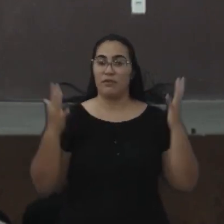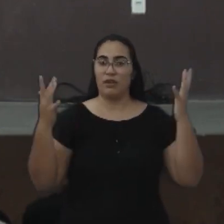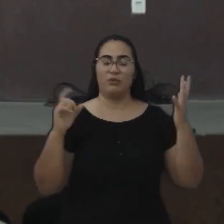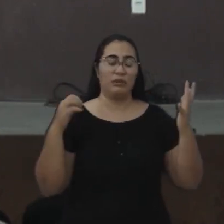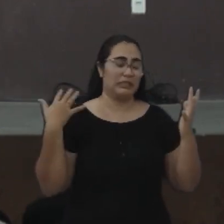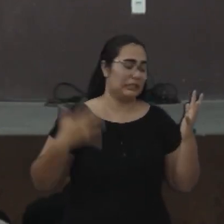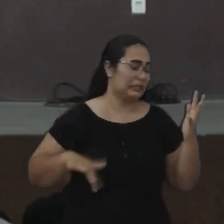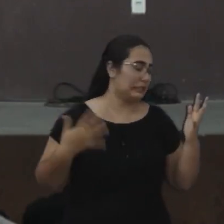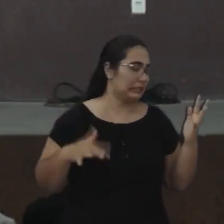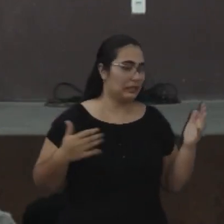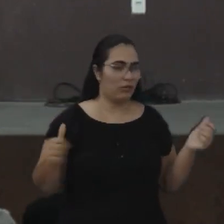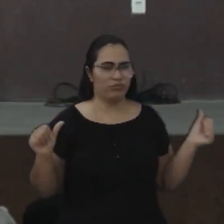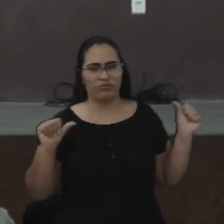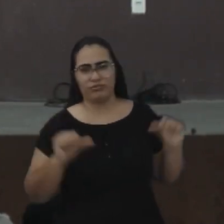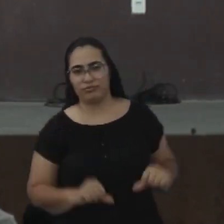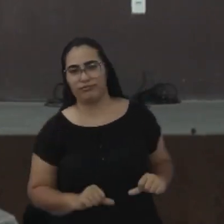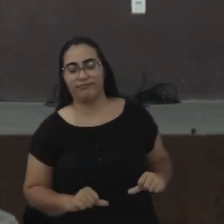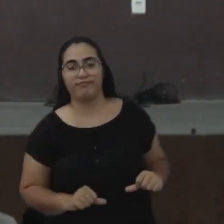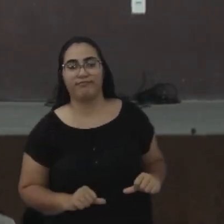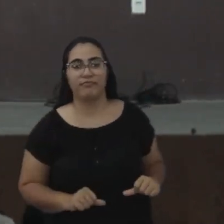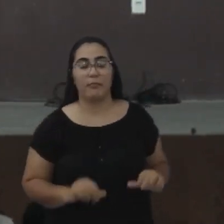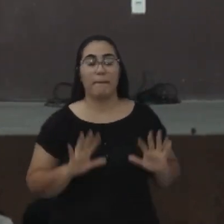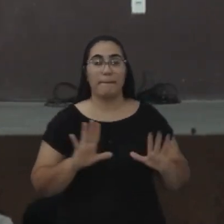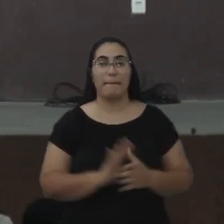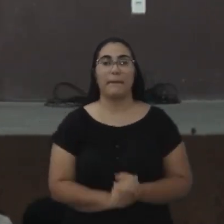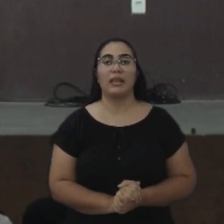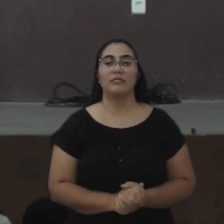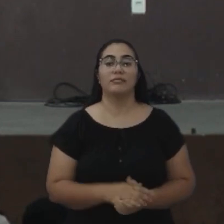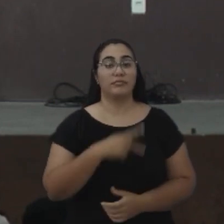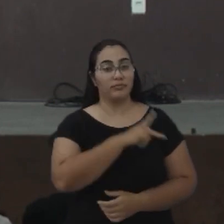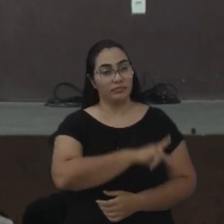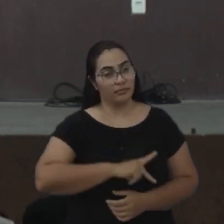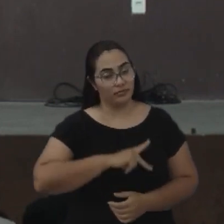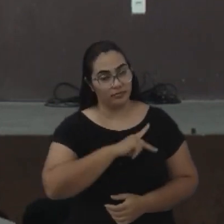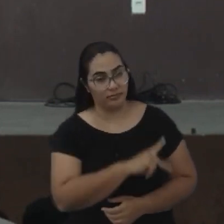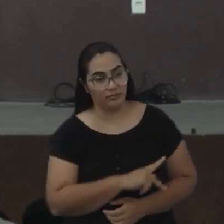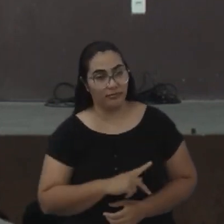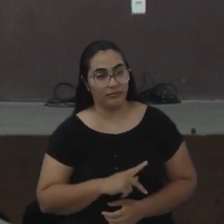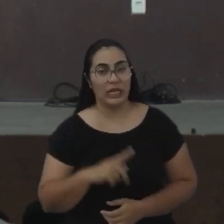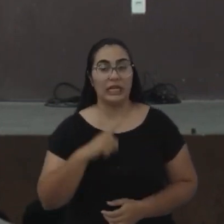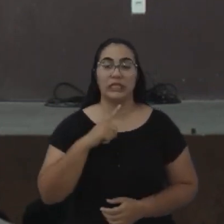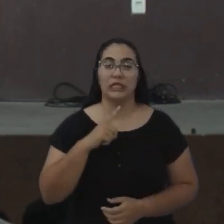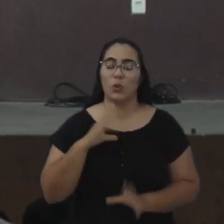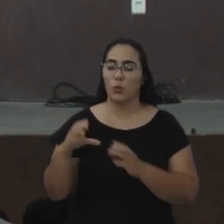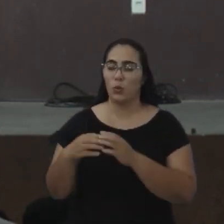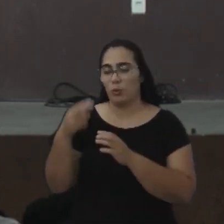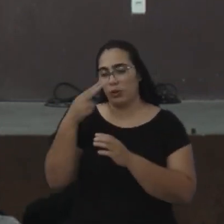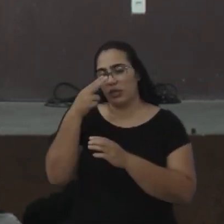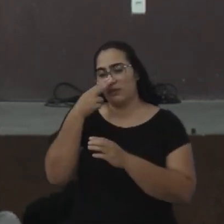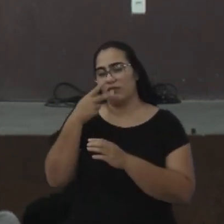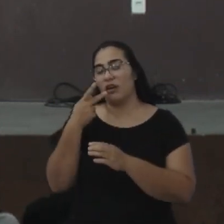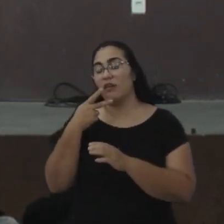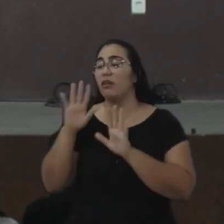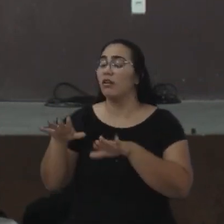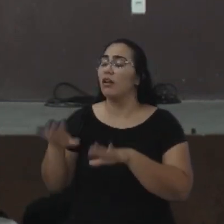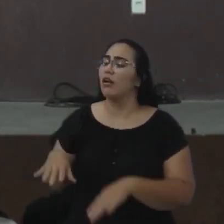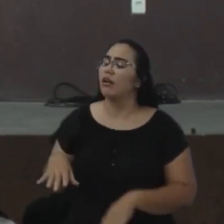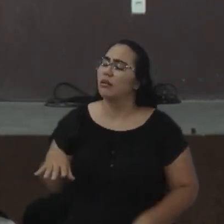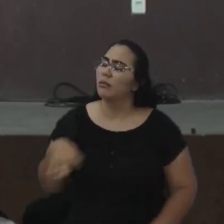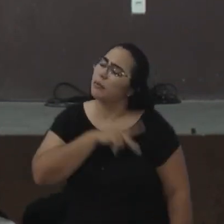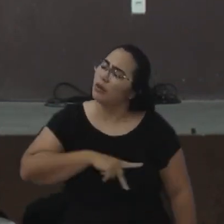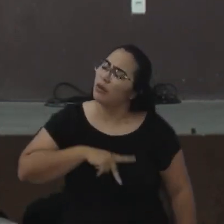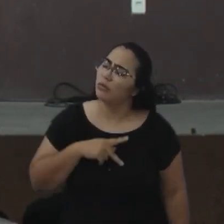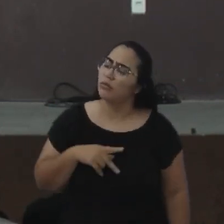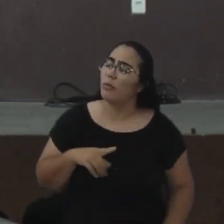bagaceira. Aí, Paulo então, tem uns crentes que começaram a dizer assim, Paulo,